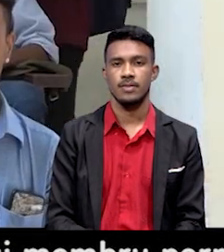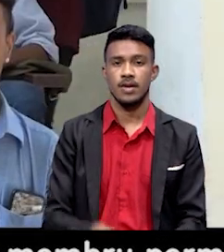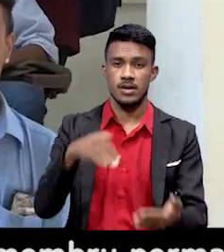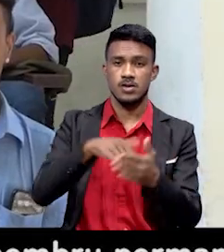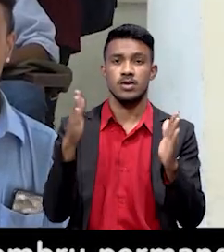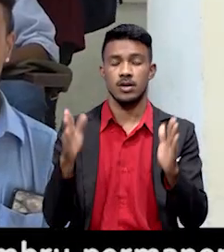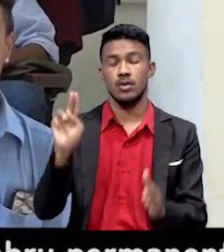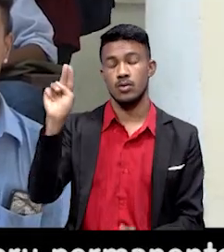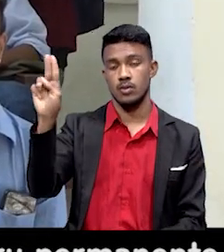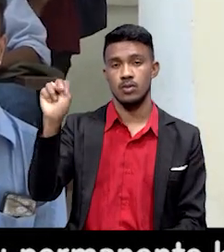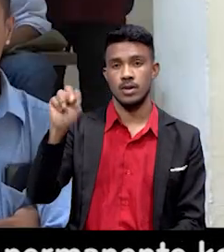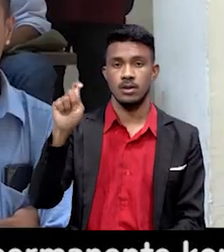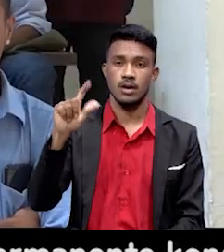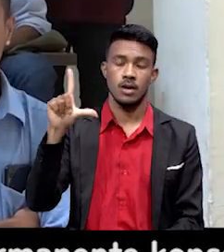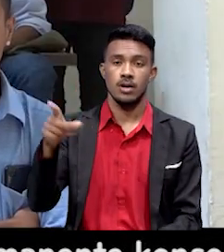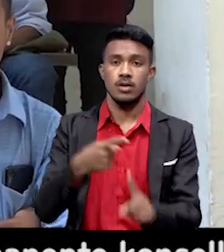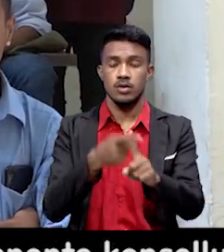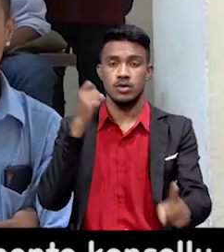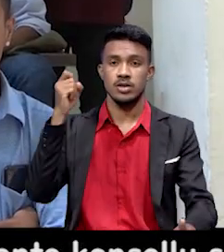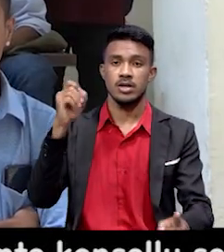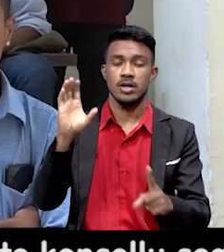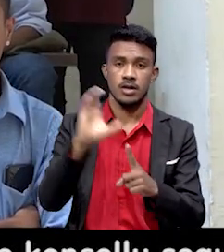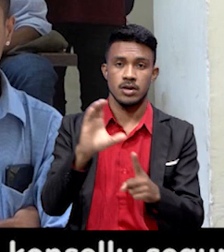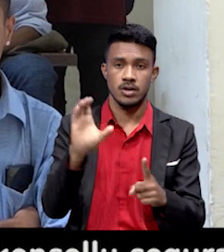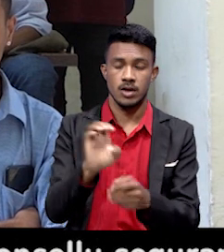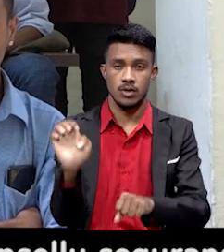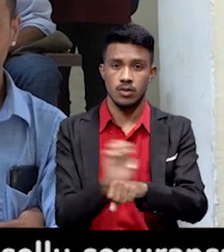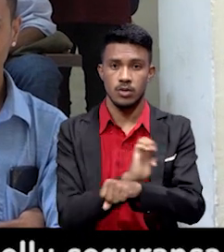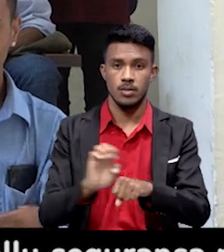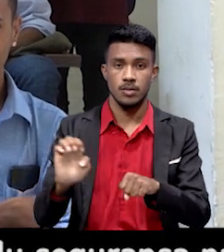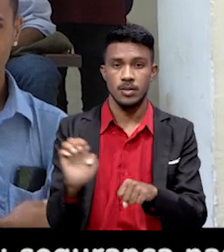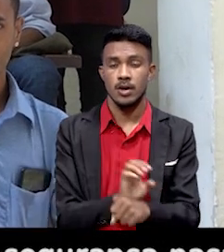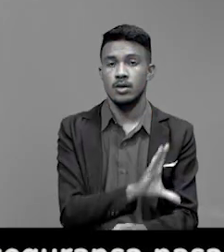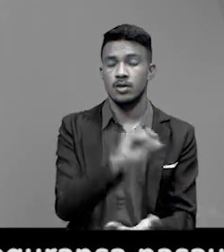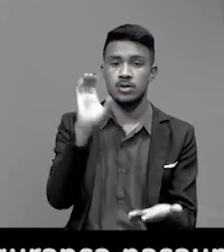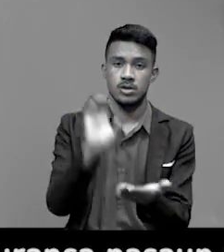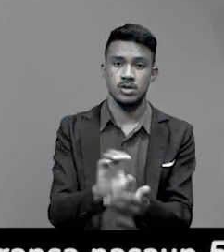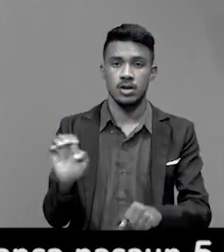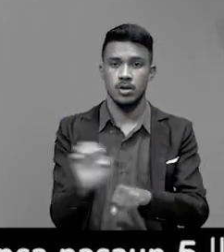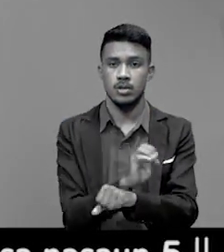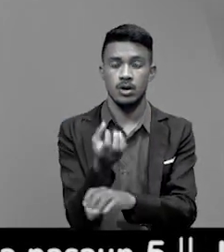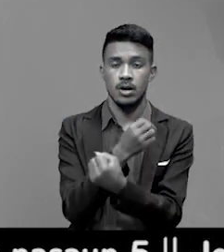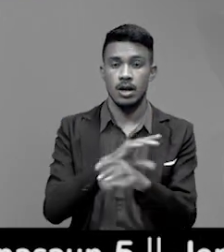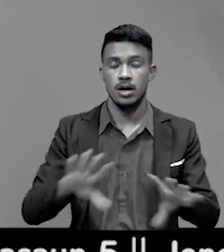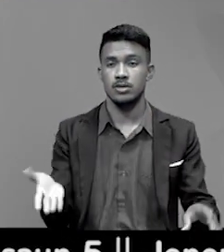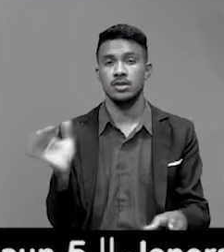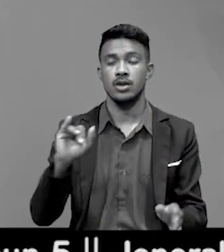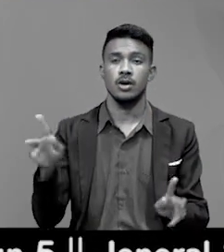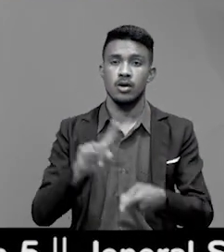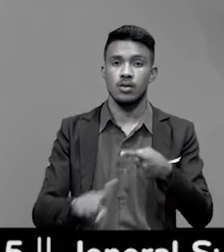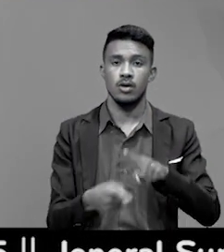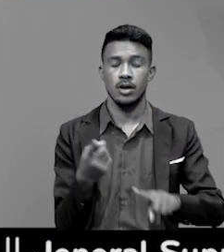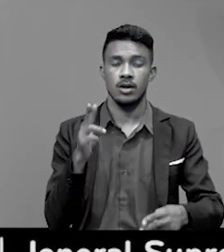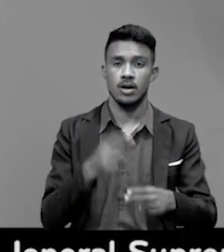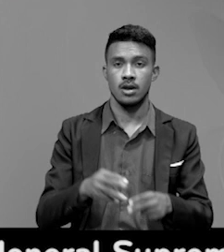Estudante Universidade Nacional Timor-Leste, Rússia Faculdade de Economia e Gestão, Departamento de Ciência e Economia, lá concerne colega Manuel José Correia e